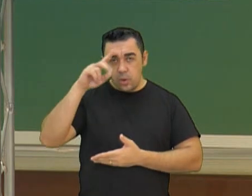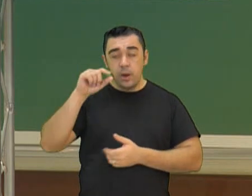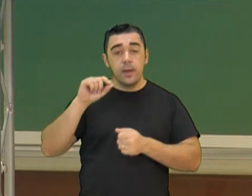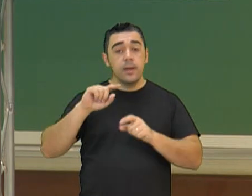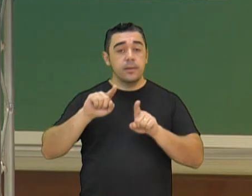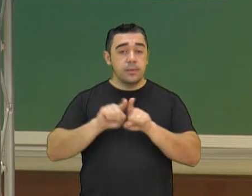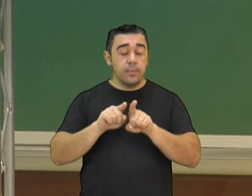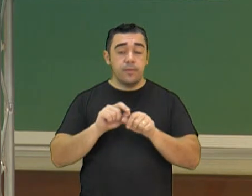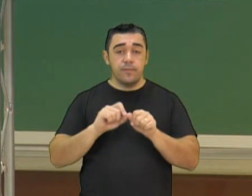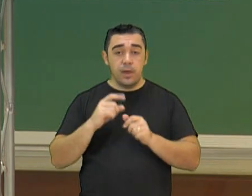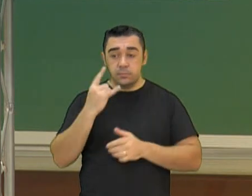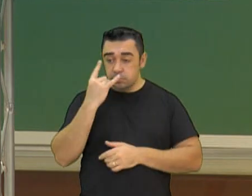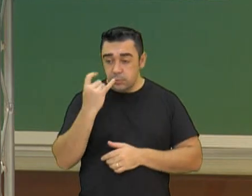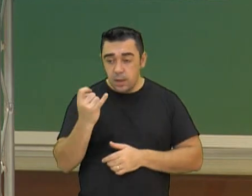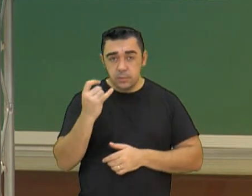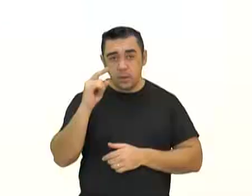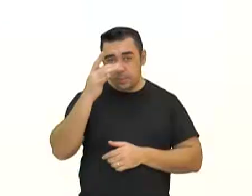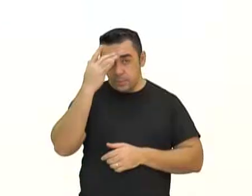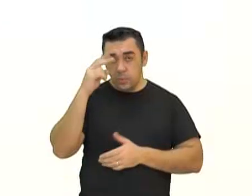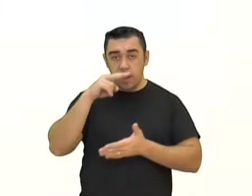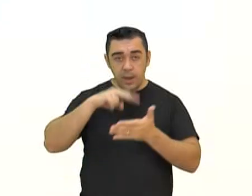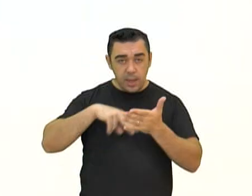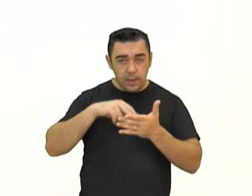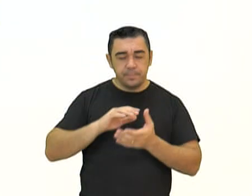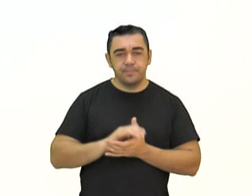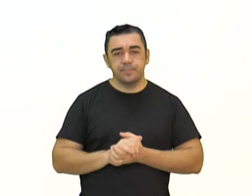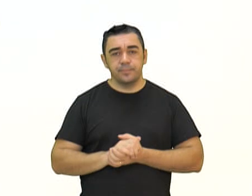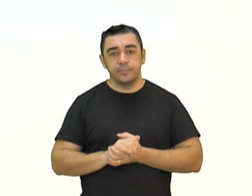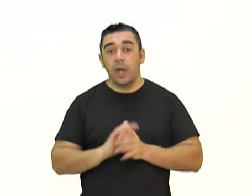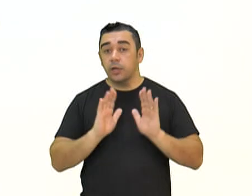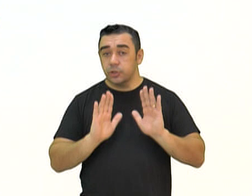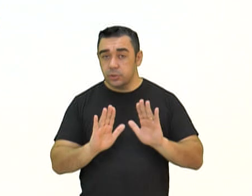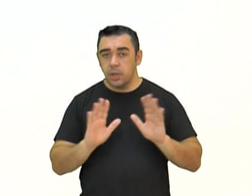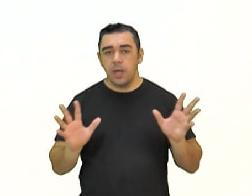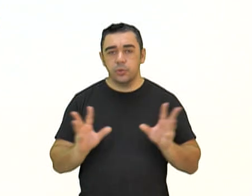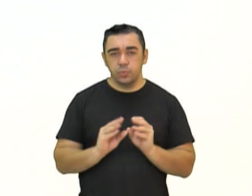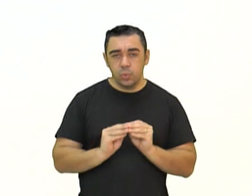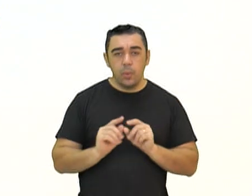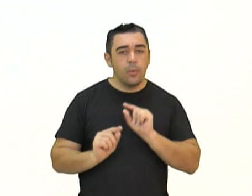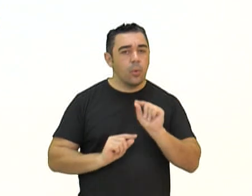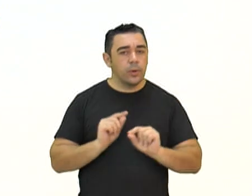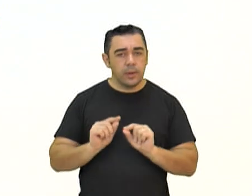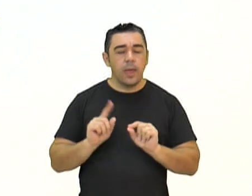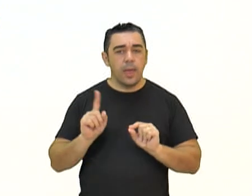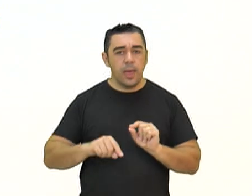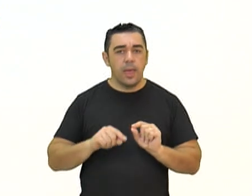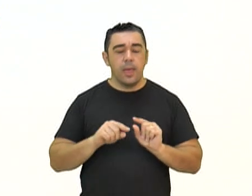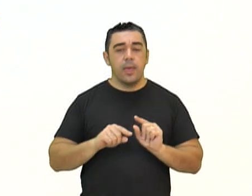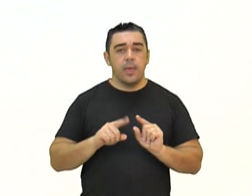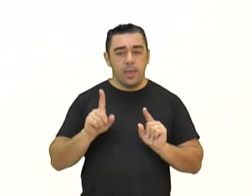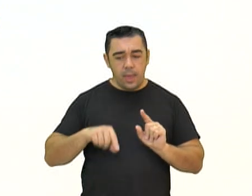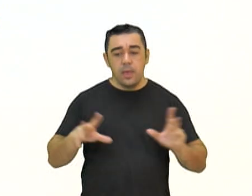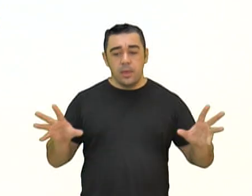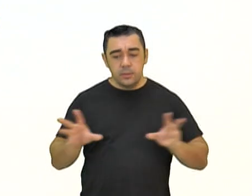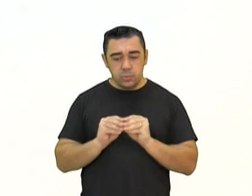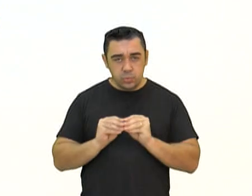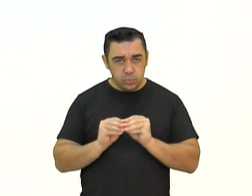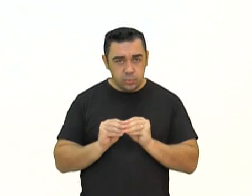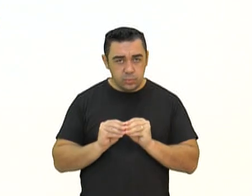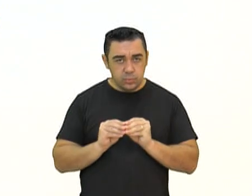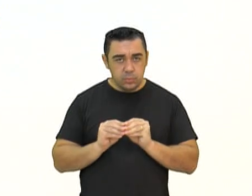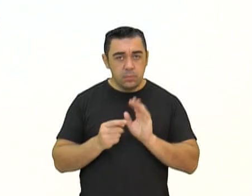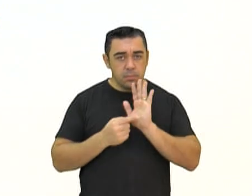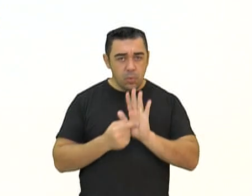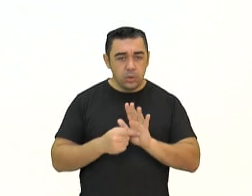convença as pessoas a lerem a história, certo? Já o resumo é uma apresentação sintética, né? É uma síntese